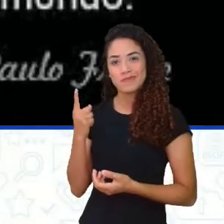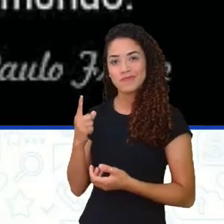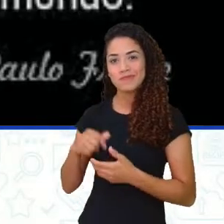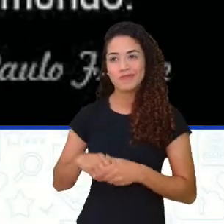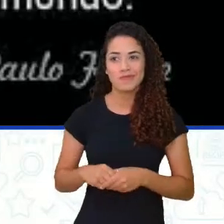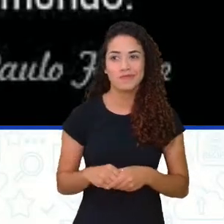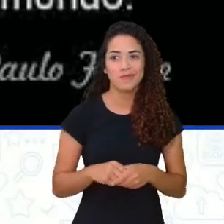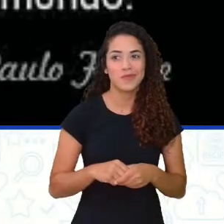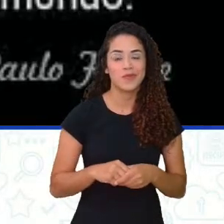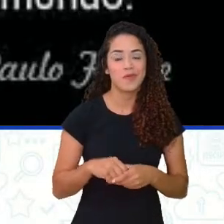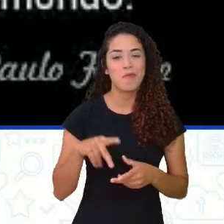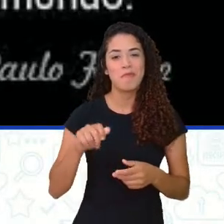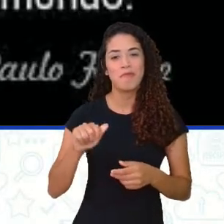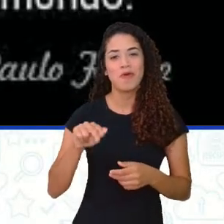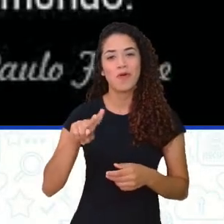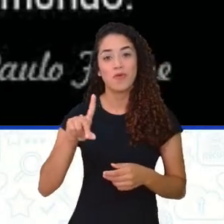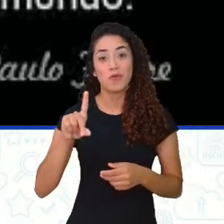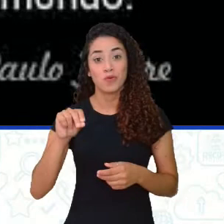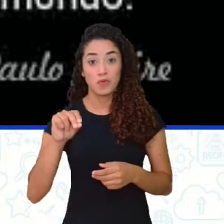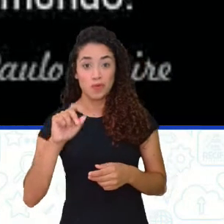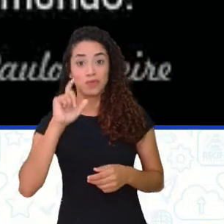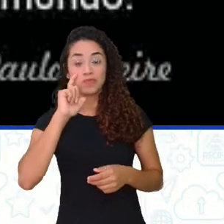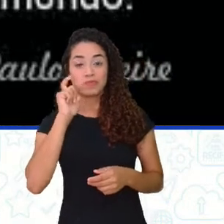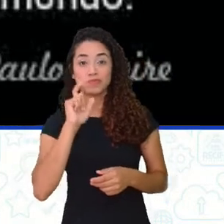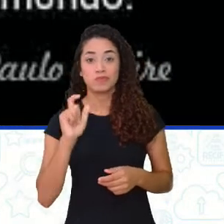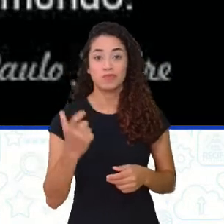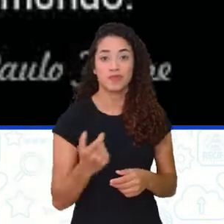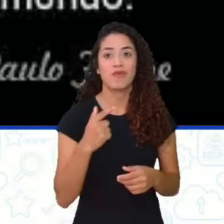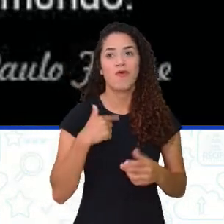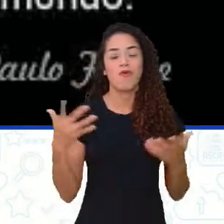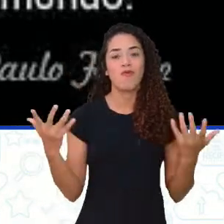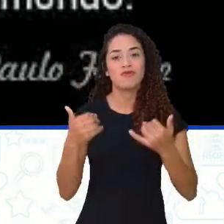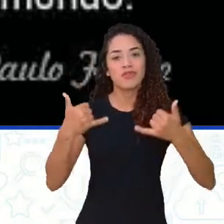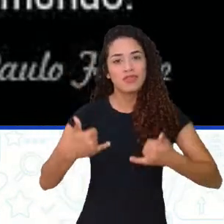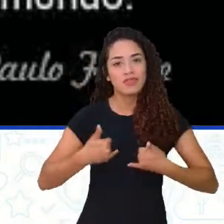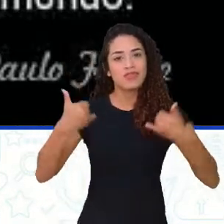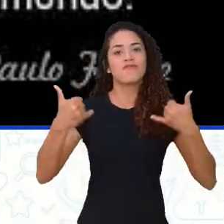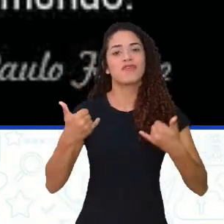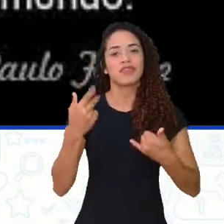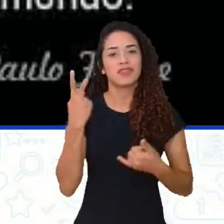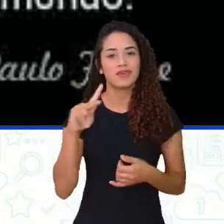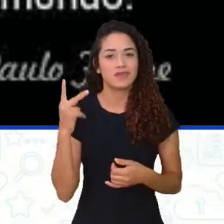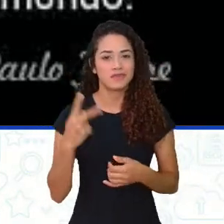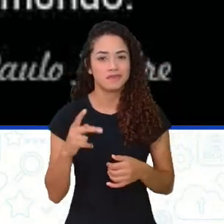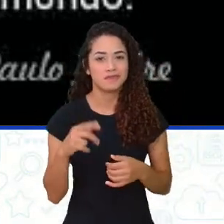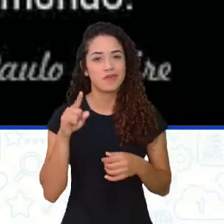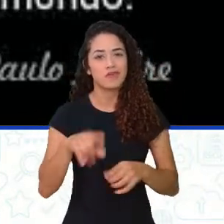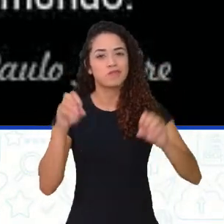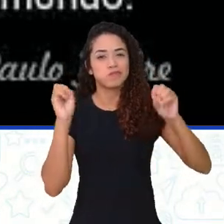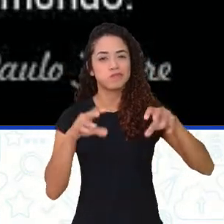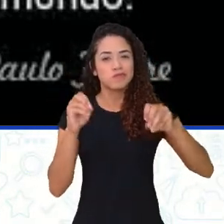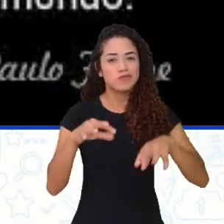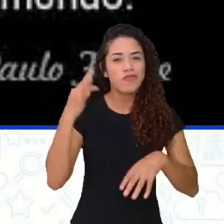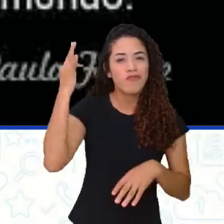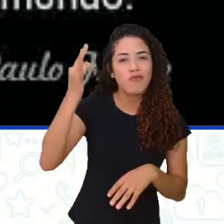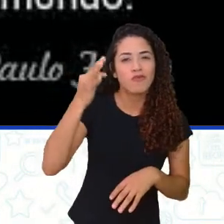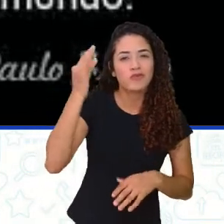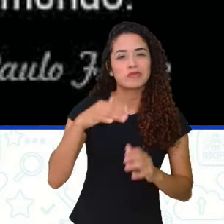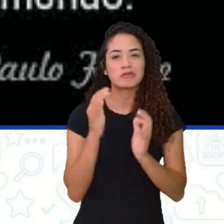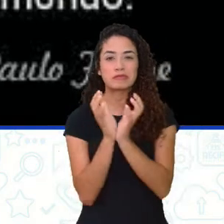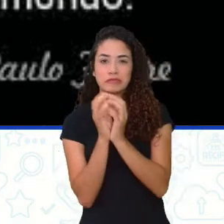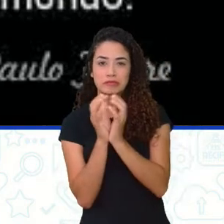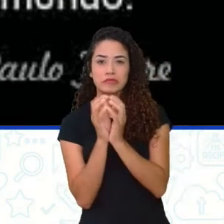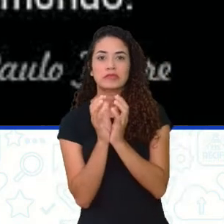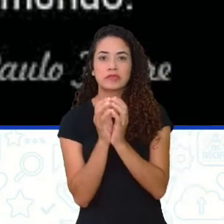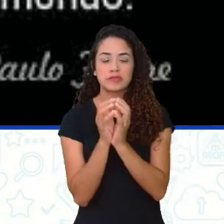Paulo Freire, gente. Hoje é o aniversário, né, de Paulo Freire, esse educador, filósofo pernambucano